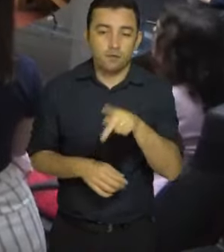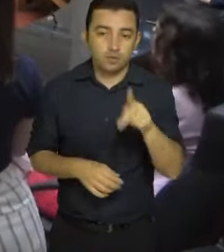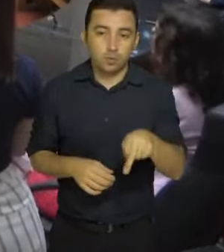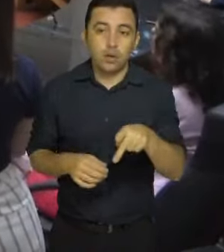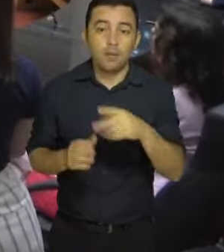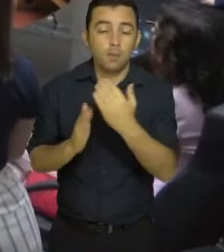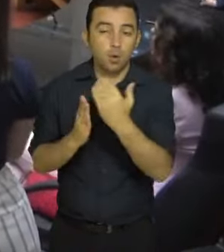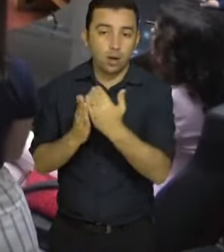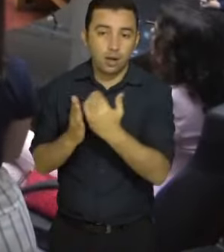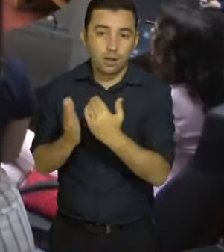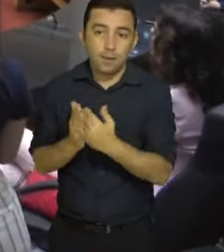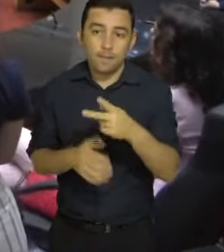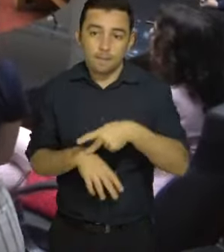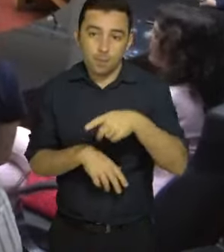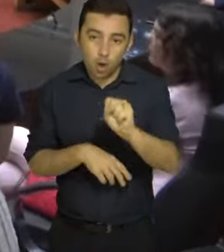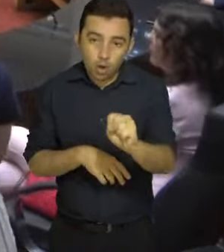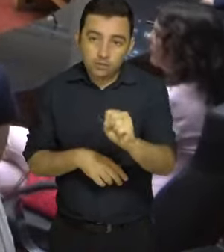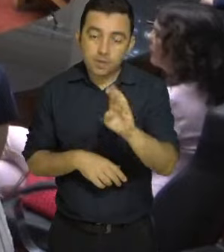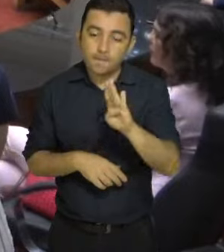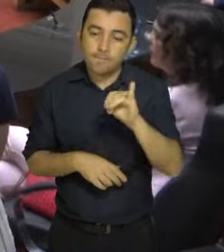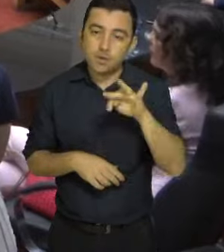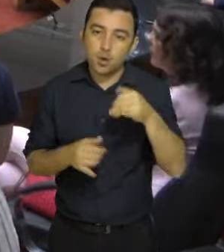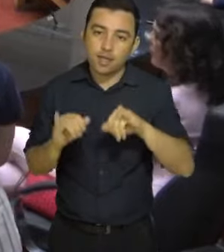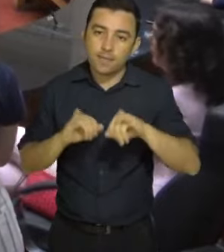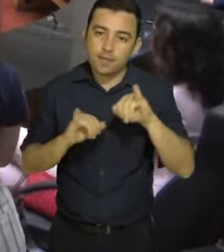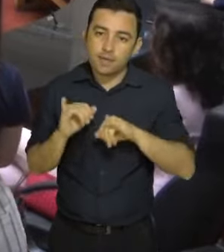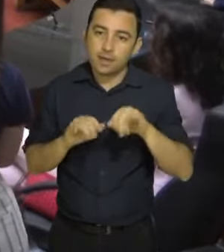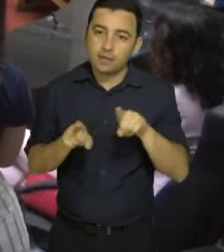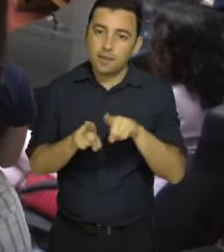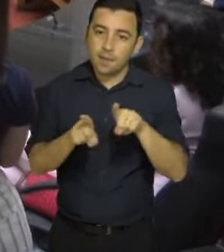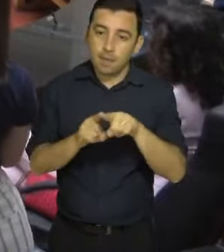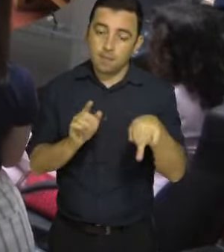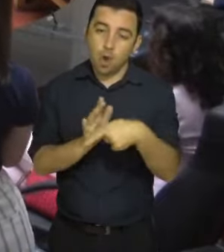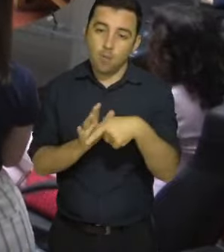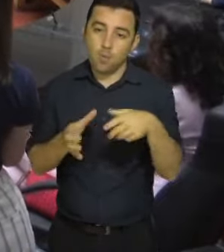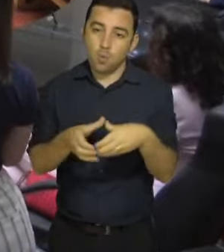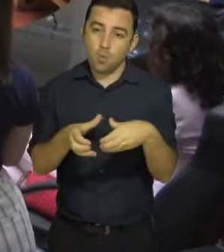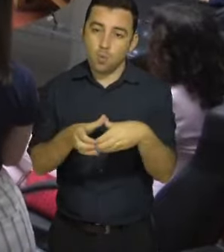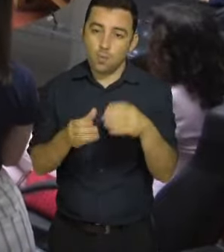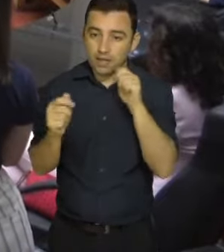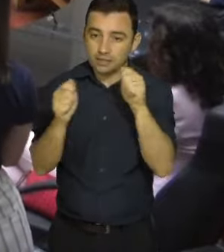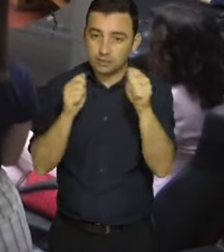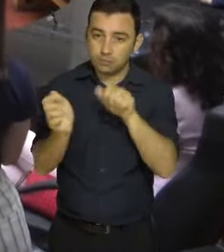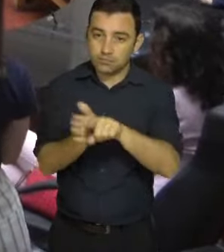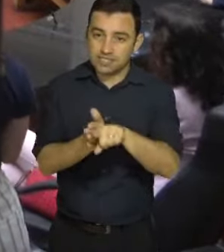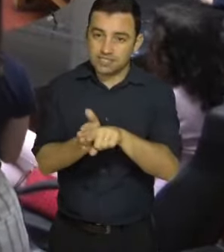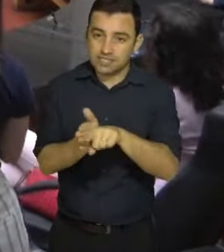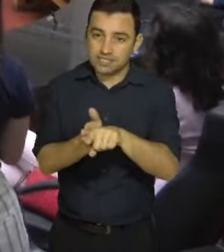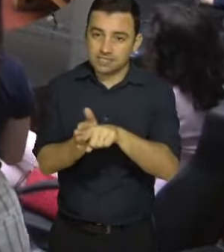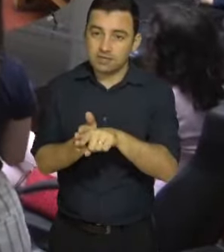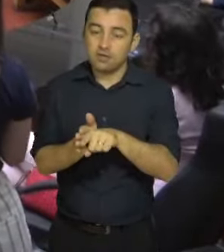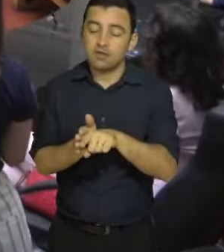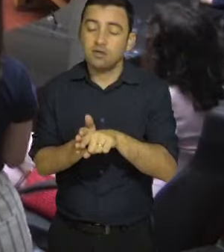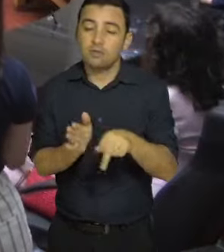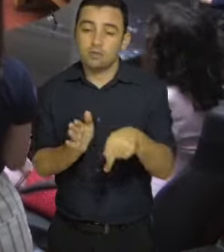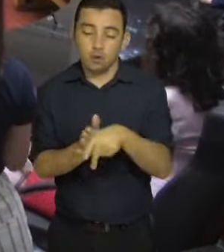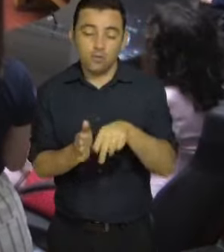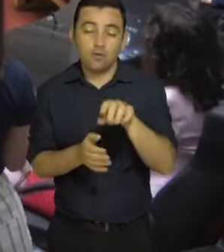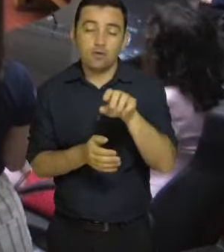de pós-graduação em Bioquímica pela UFSC e membro do Comitê Assessor de Pesquisa da Universidade Federal da Fronteira